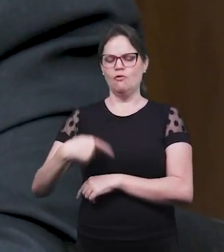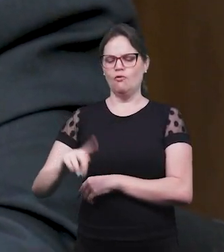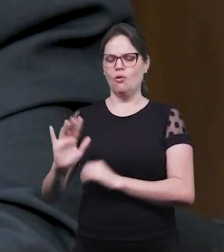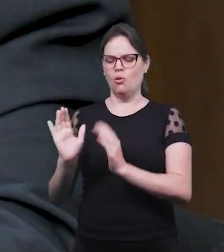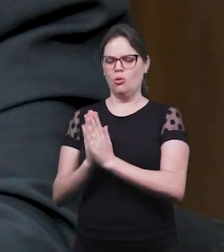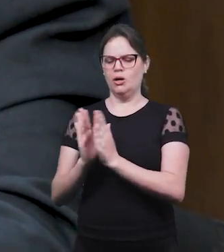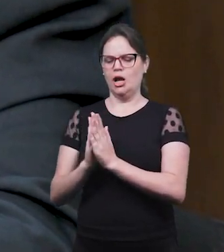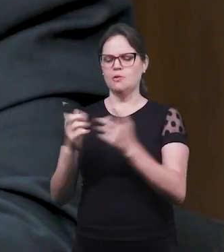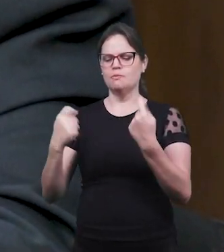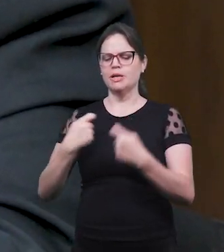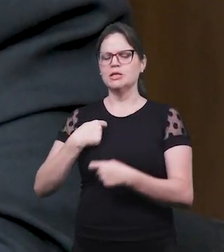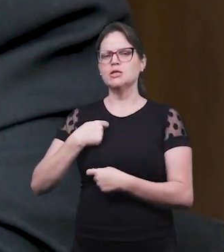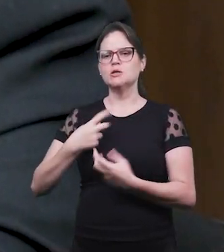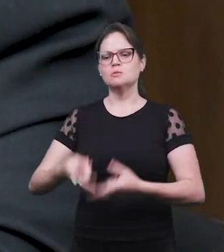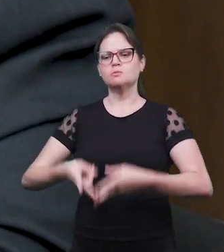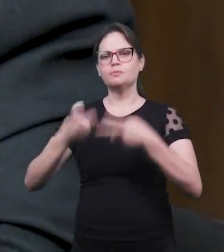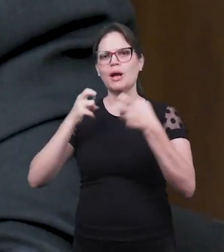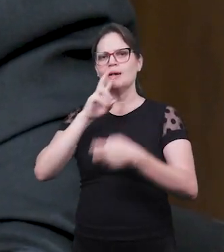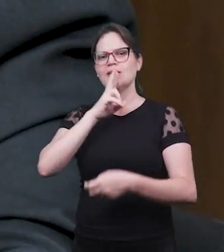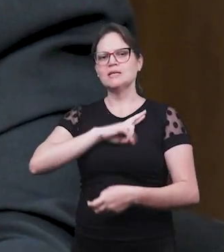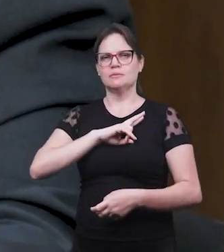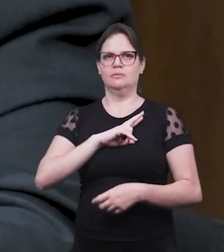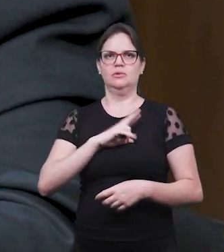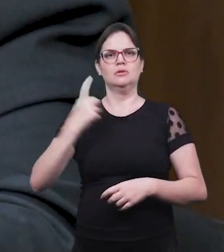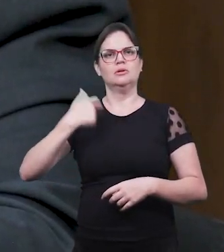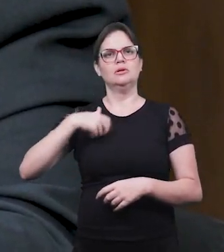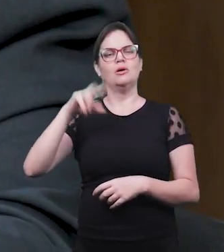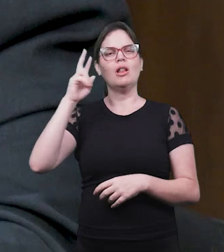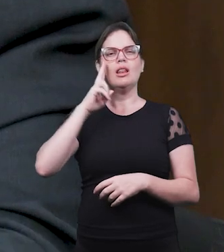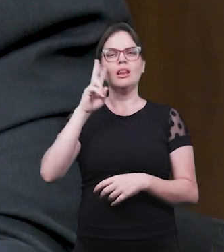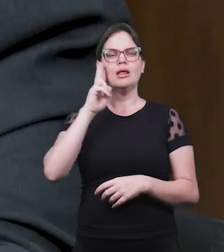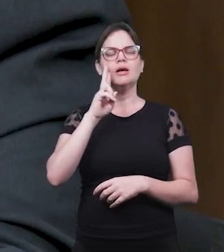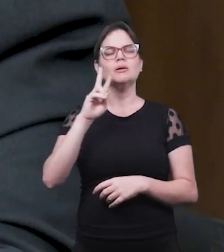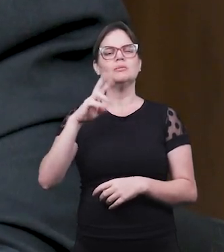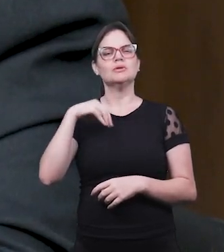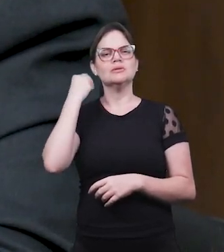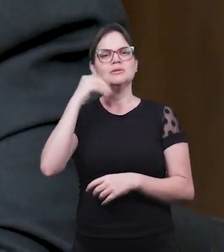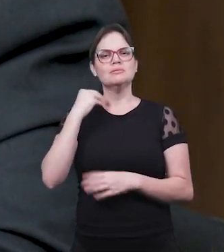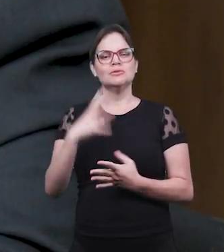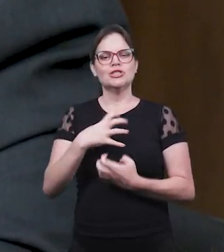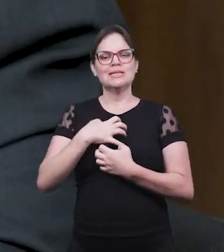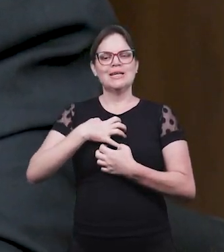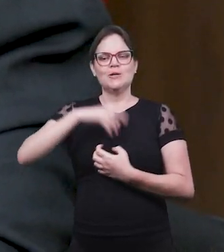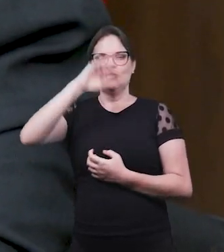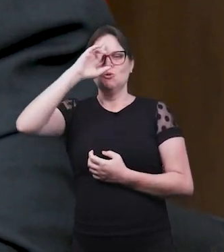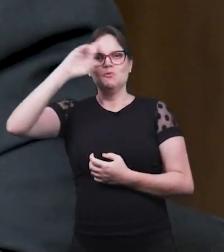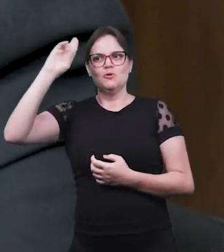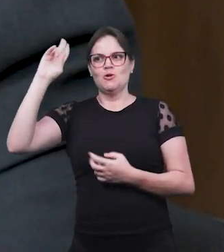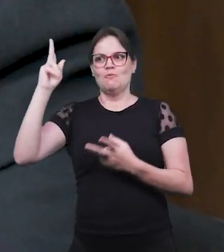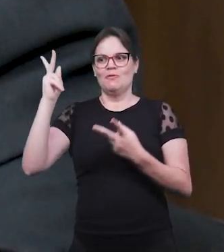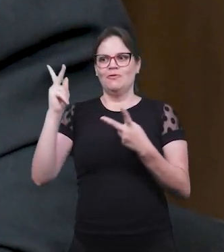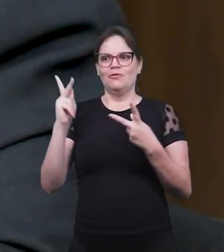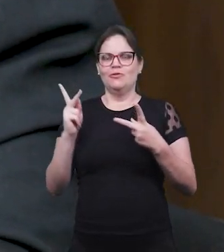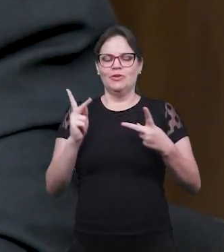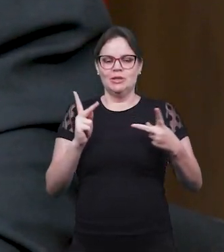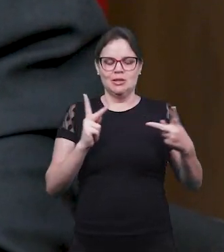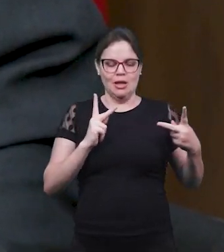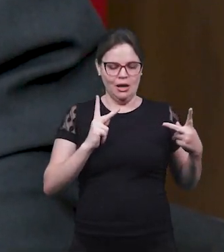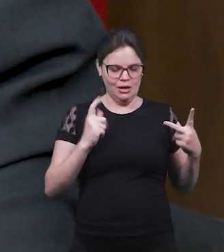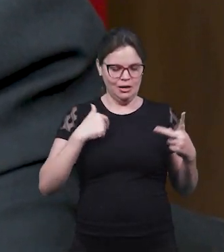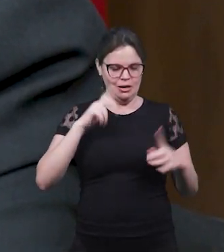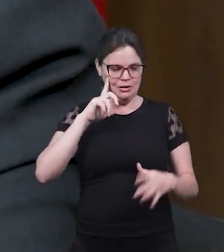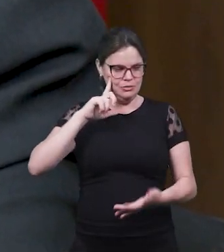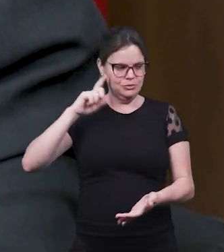a essa oração. E eu lembro da experiência de sentir a presença do Senhor, de conhecer e de me